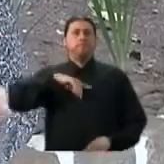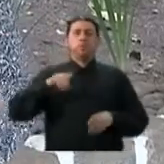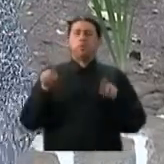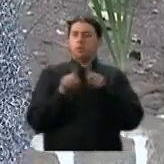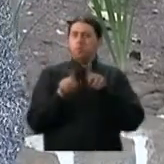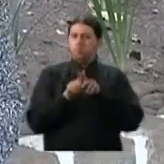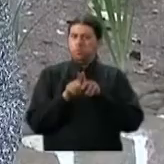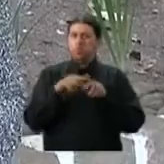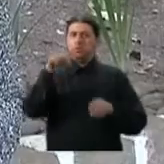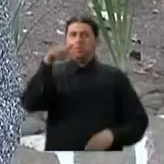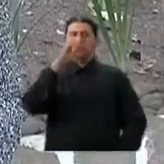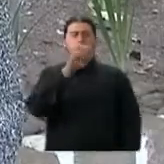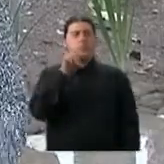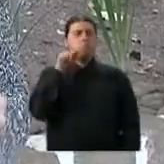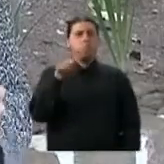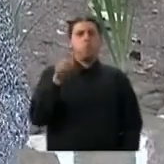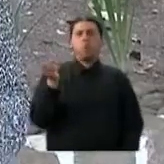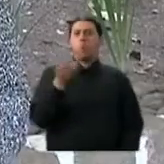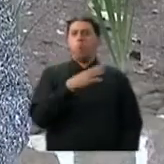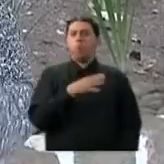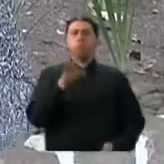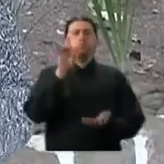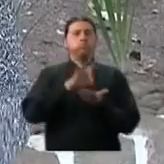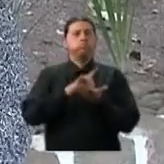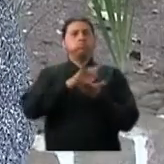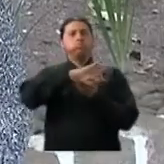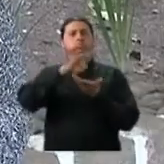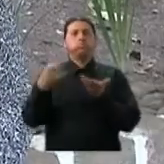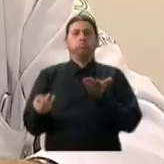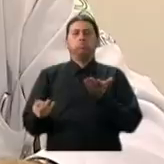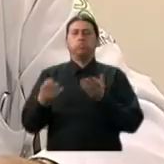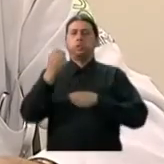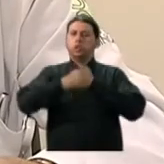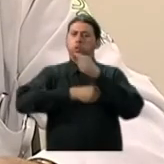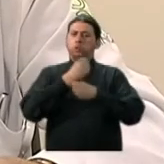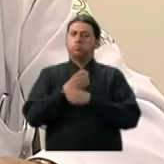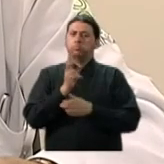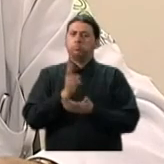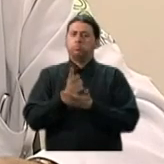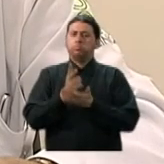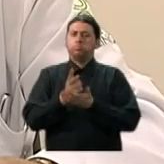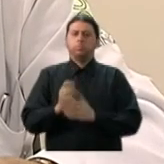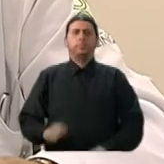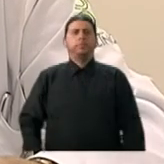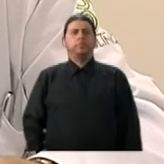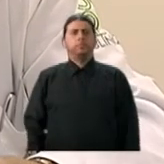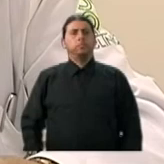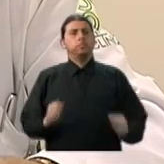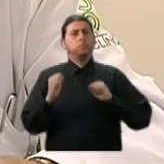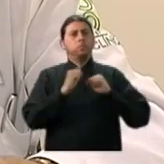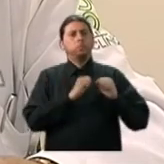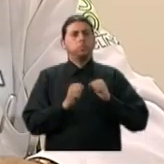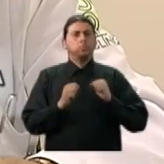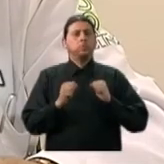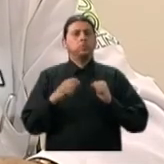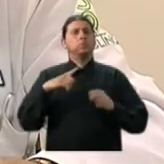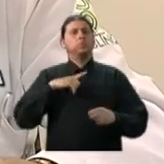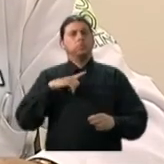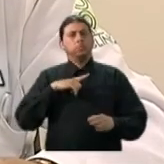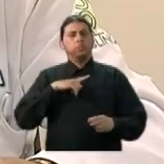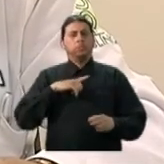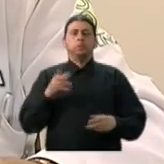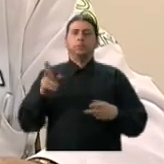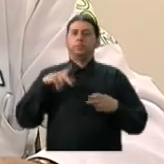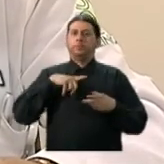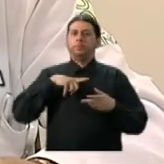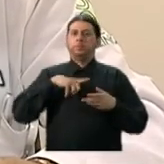são 700 mil novos casos registrados a cada ano. O que o HPV pode causar? Verrugas genitais, que